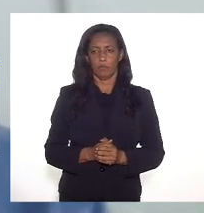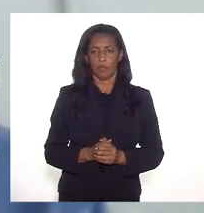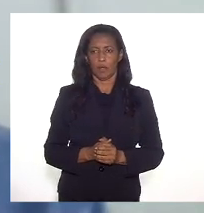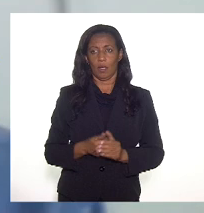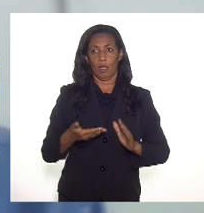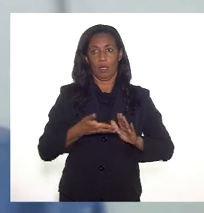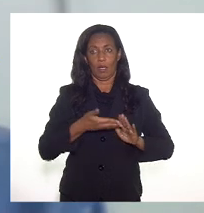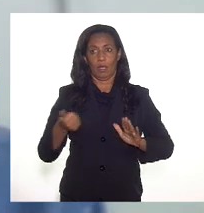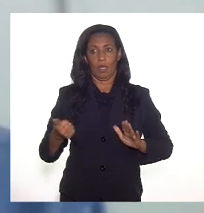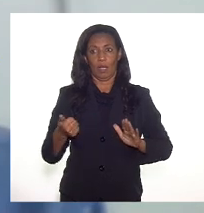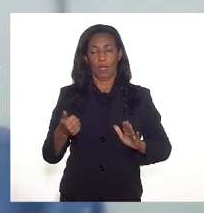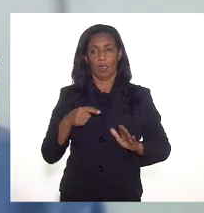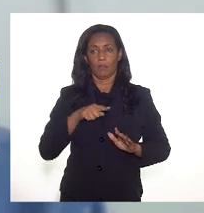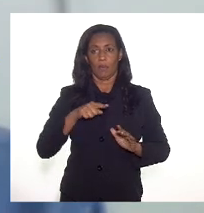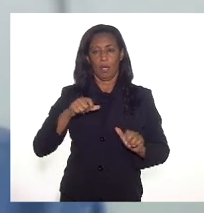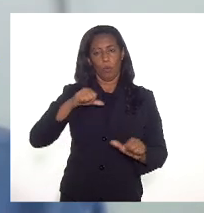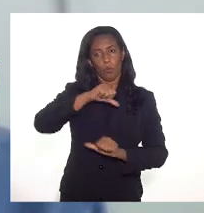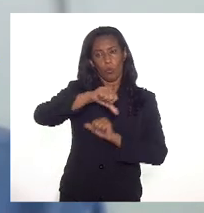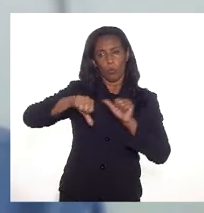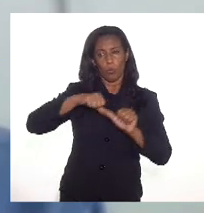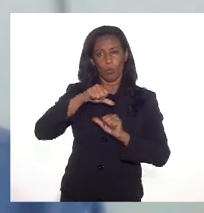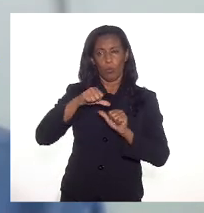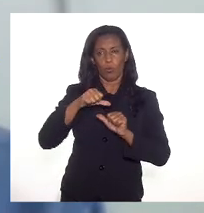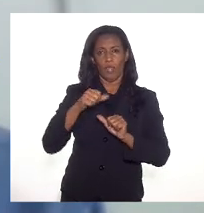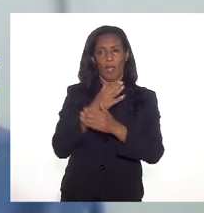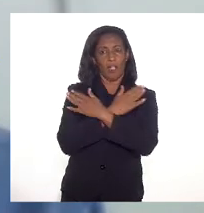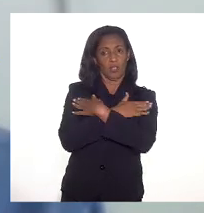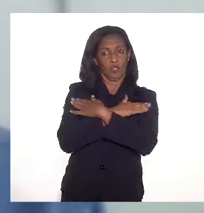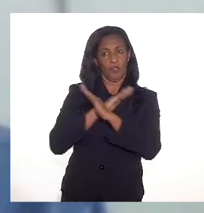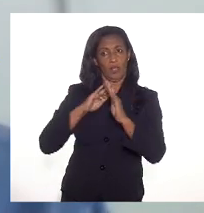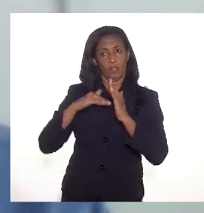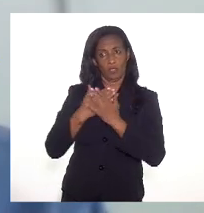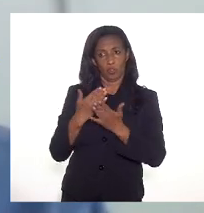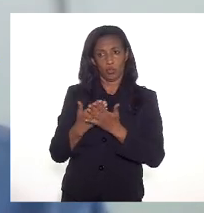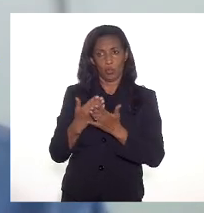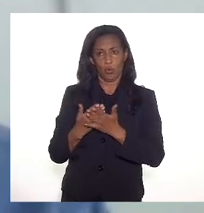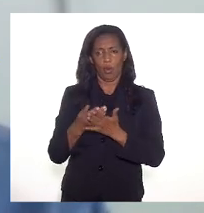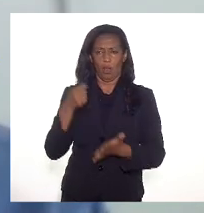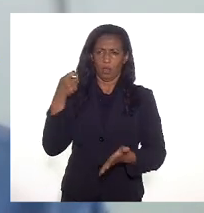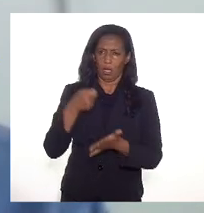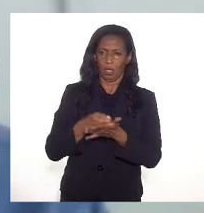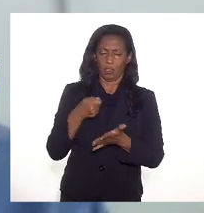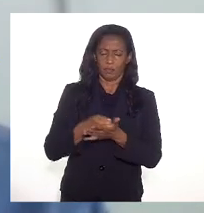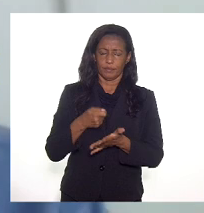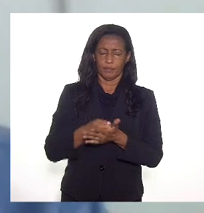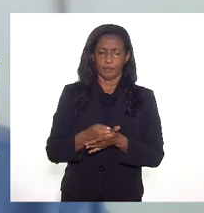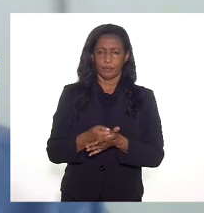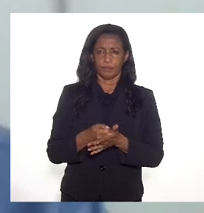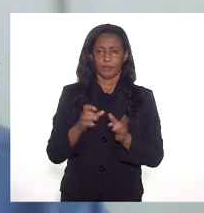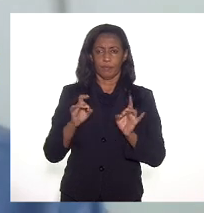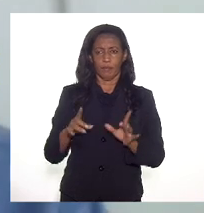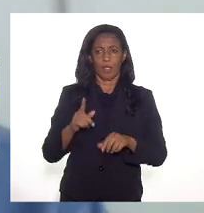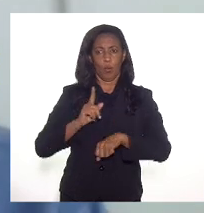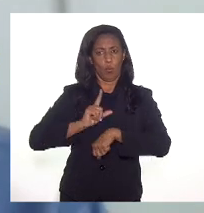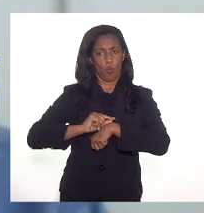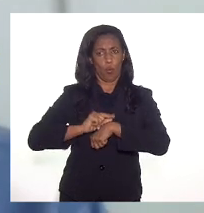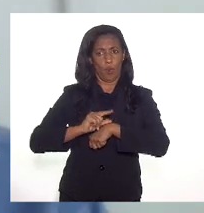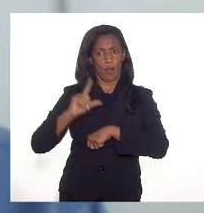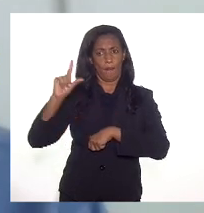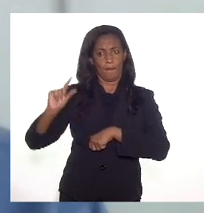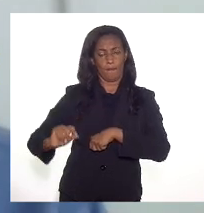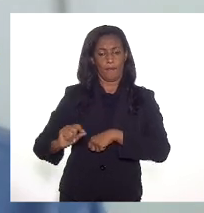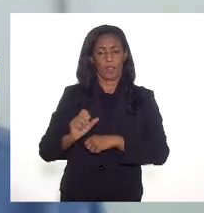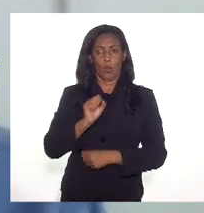desvinculação autoriza a realocação dos recessos escolares. O parágrafo 2º, está garantida a obrigatoriedade da carga horária mínima anual